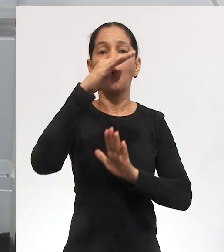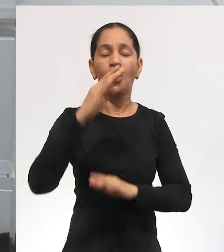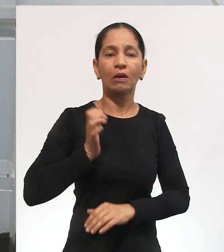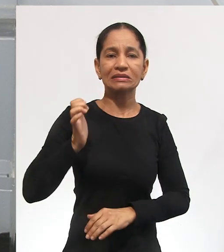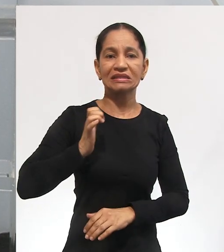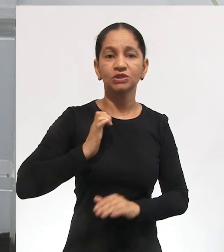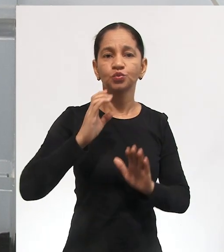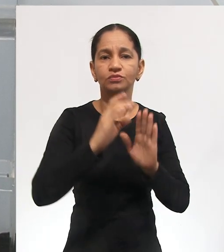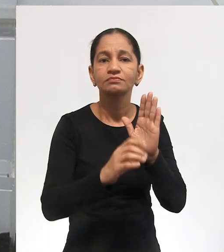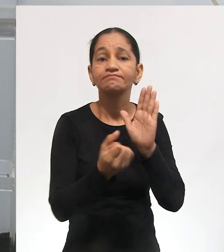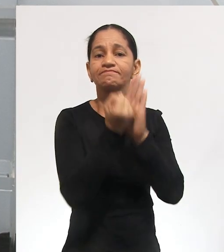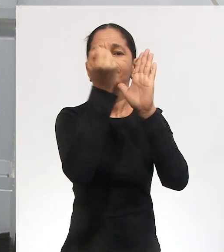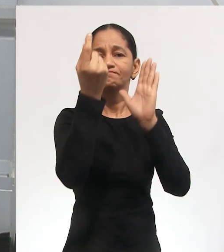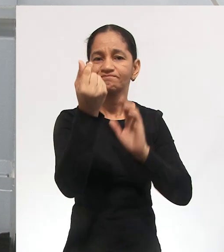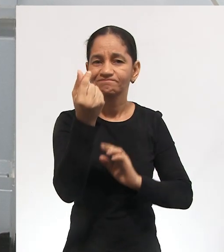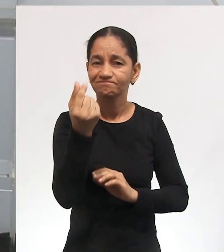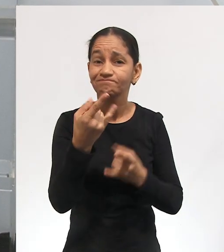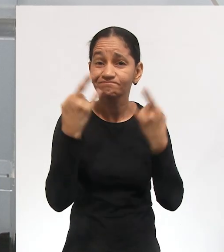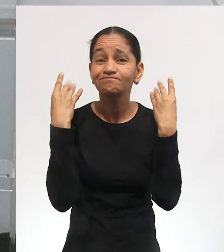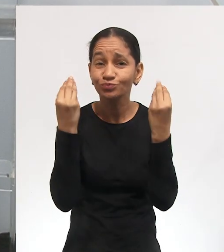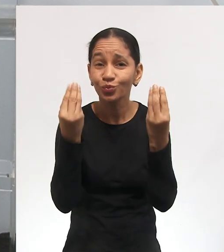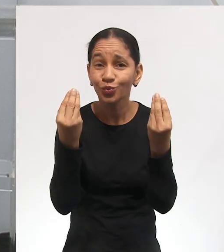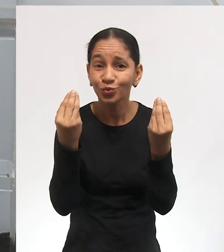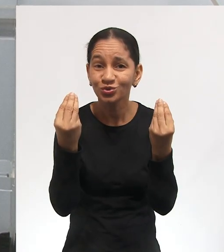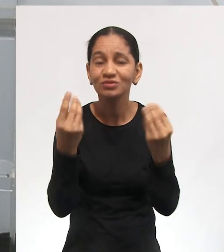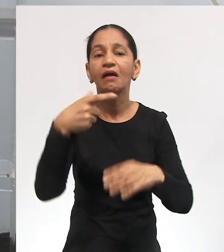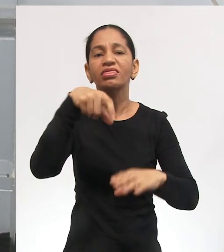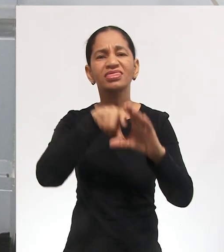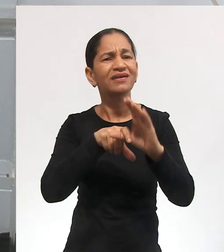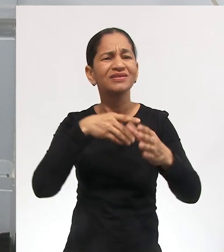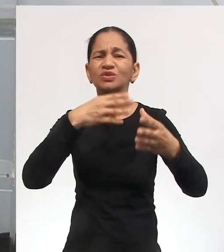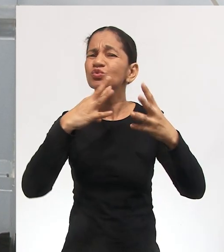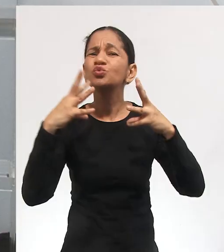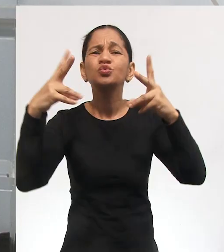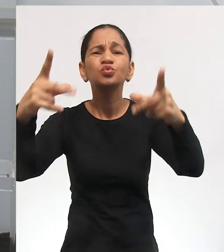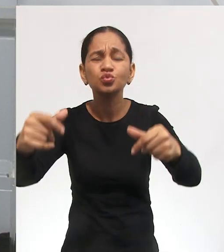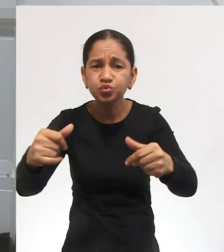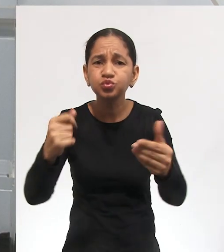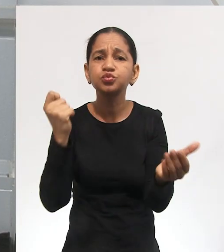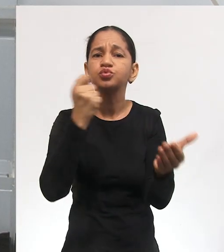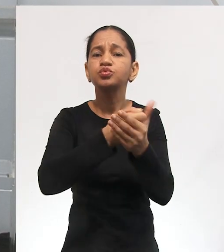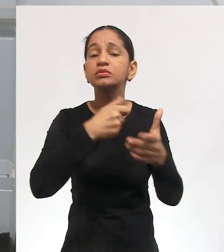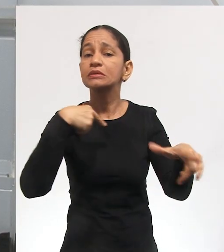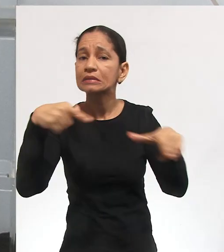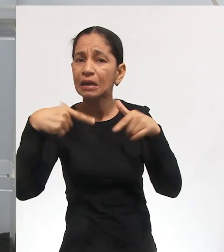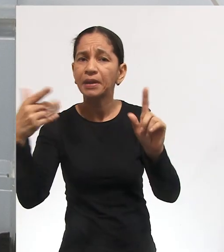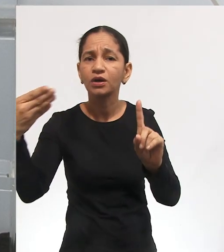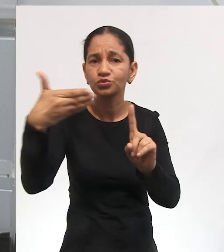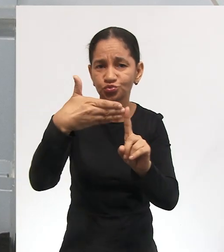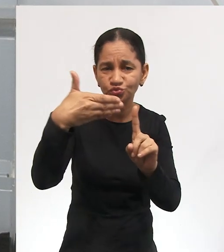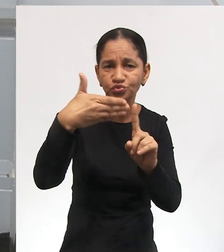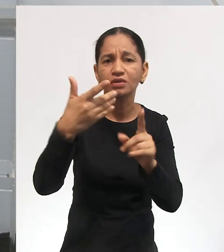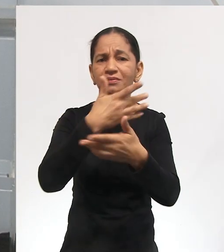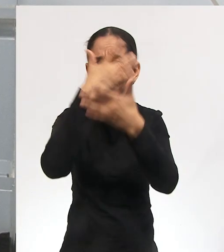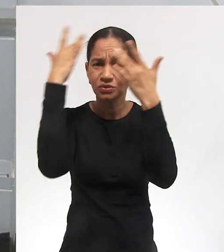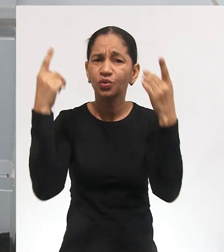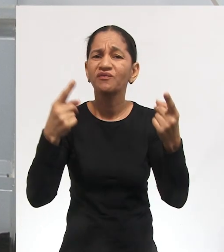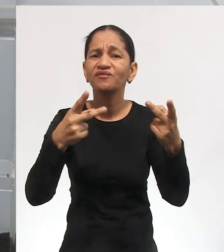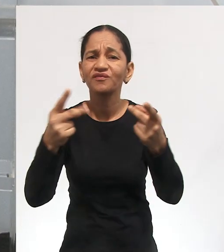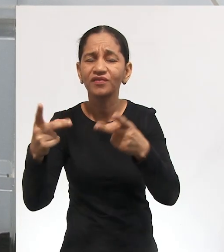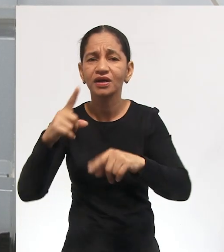empresa quebrada, devendo para você, empregado, devendo para fornecedor, devendo para cliente. Então, ele faz uma